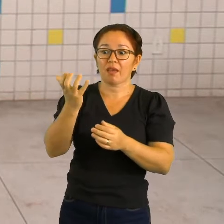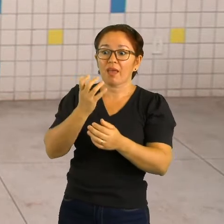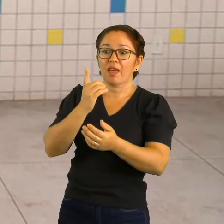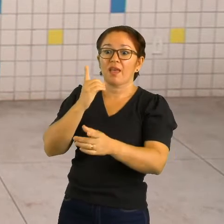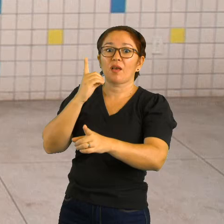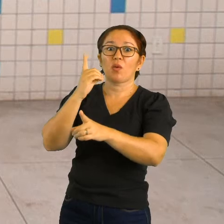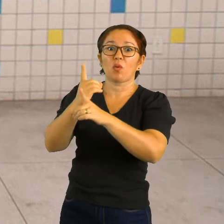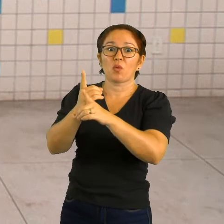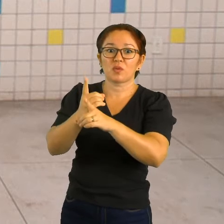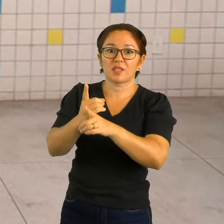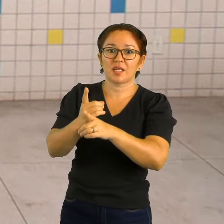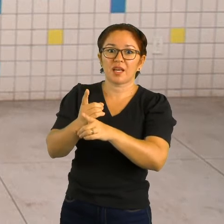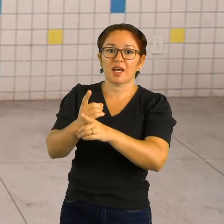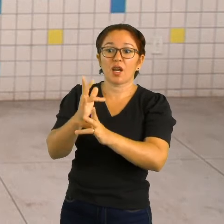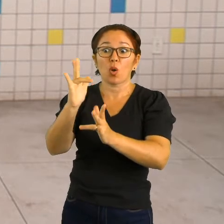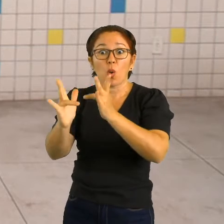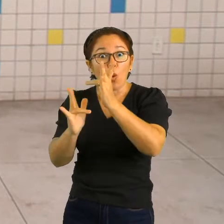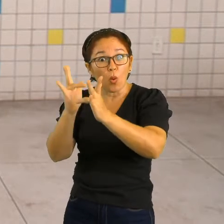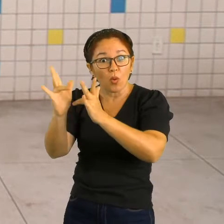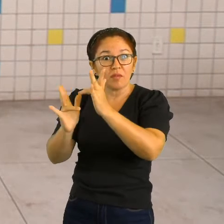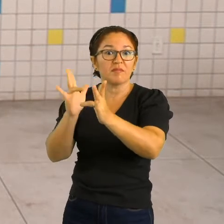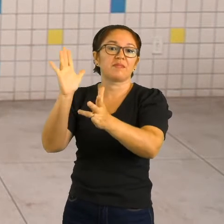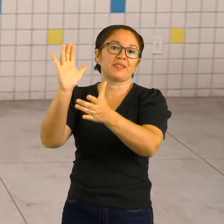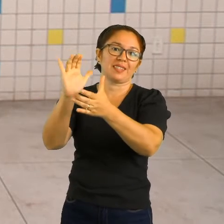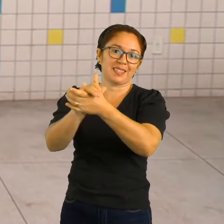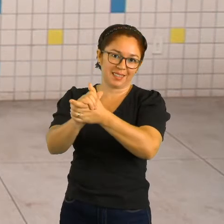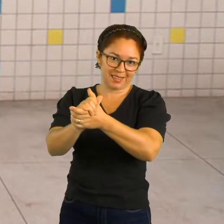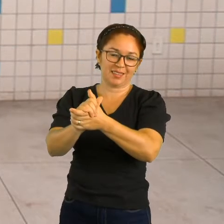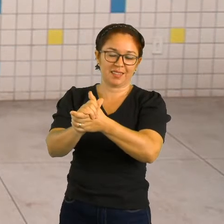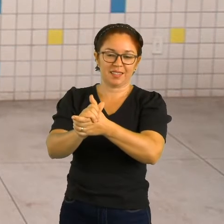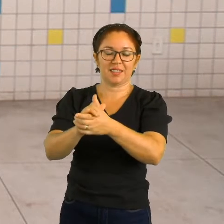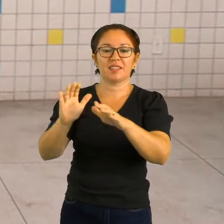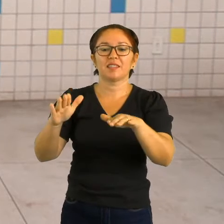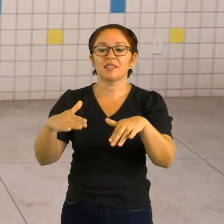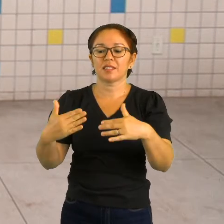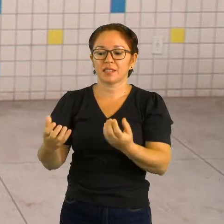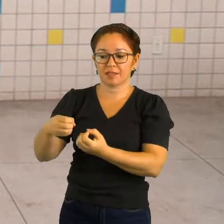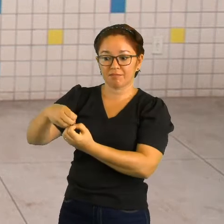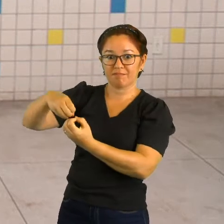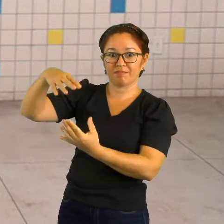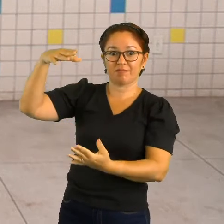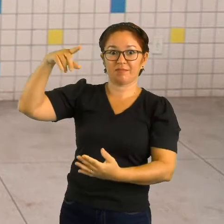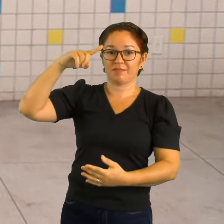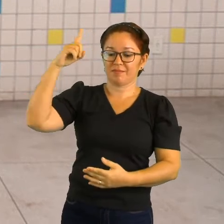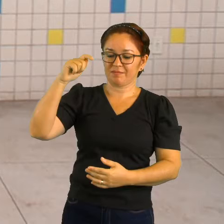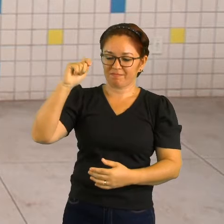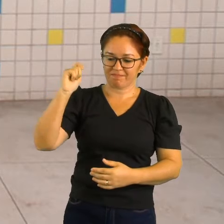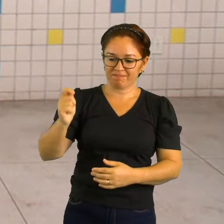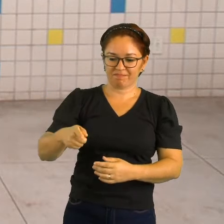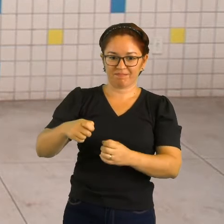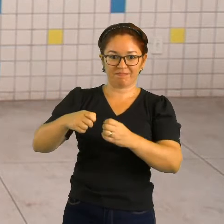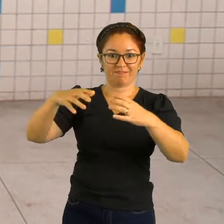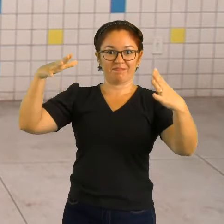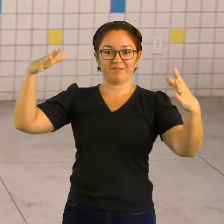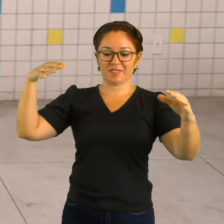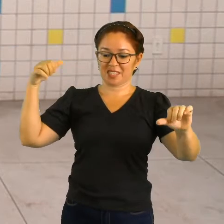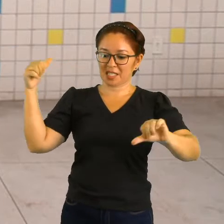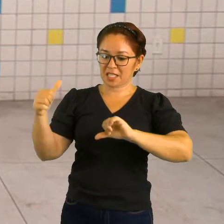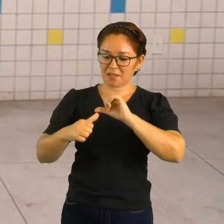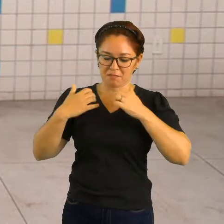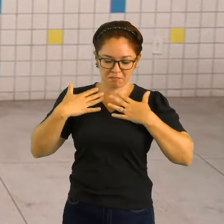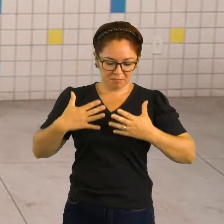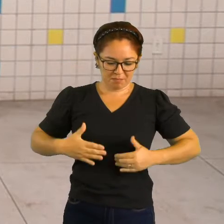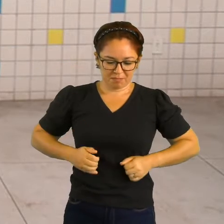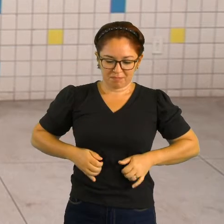foi. Mas aí a fada madrinha aparece, né? E faz aquela mágica e bota ela vestida com um vestido lindo